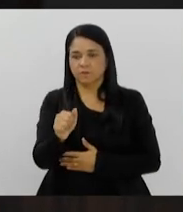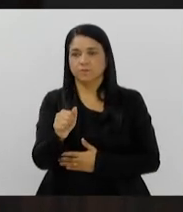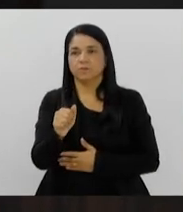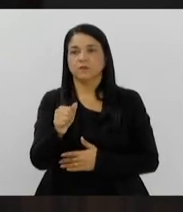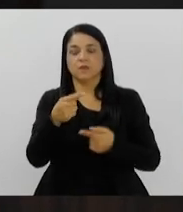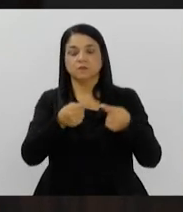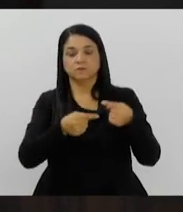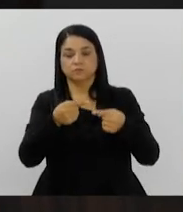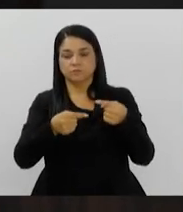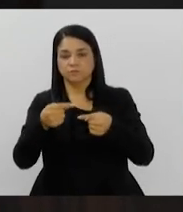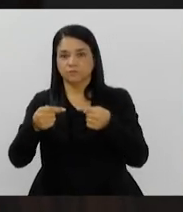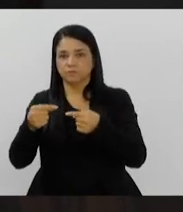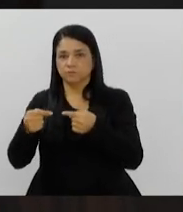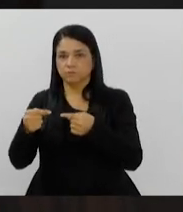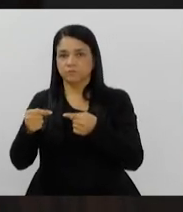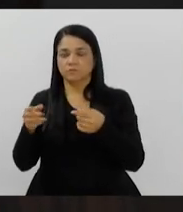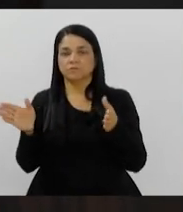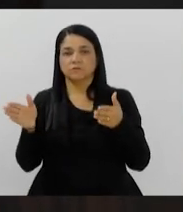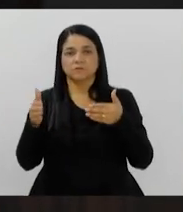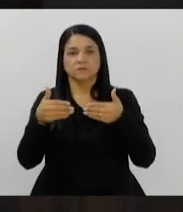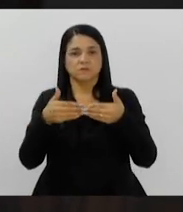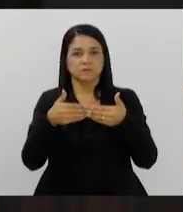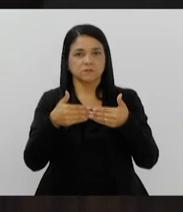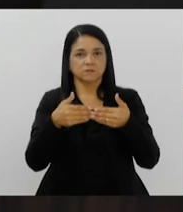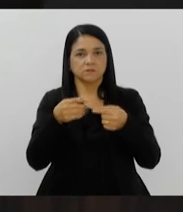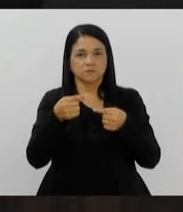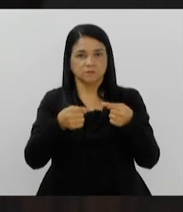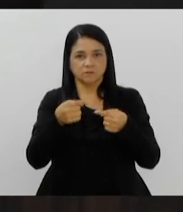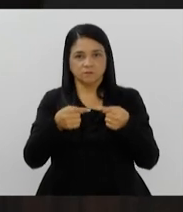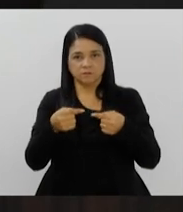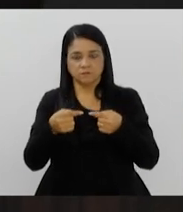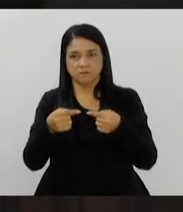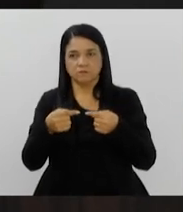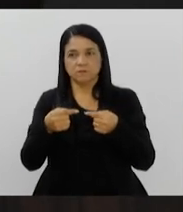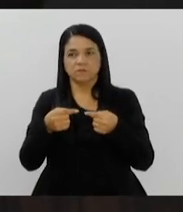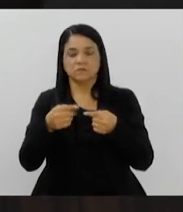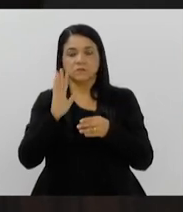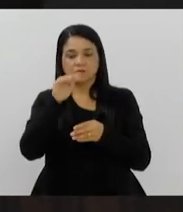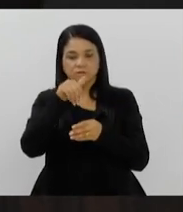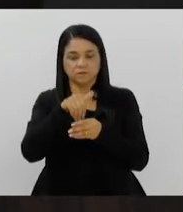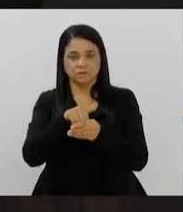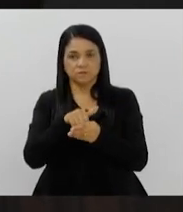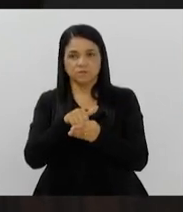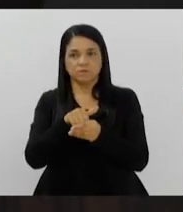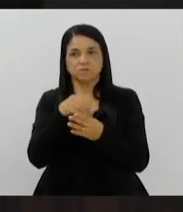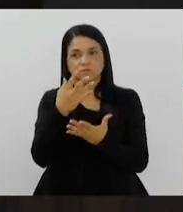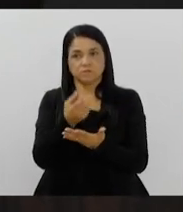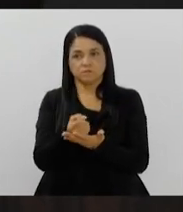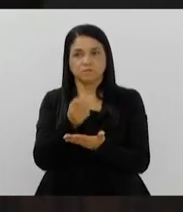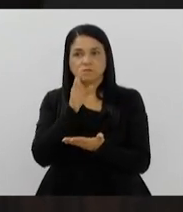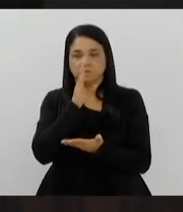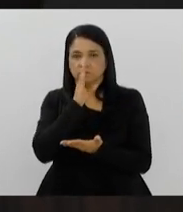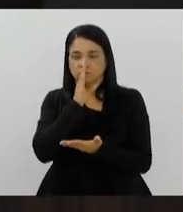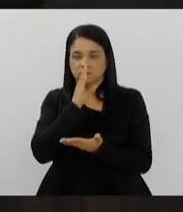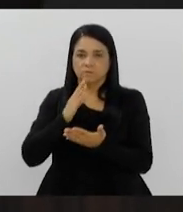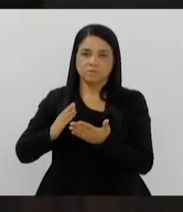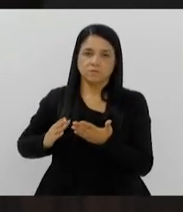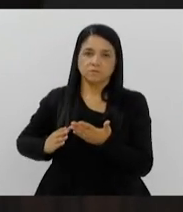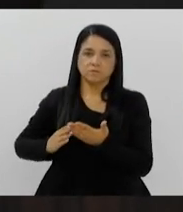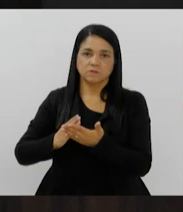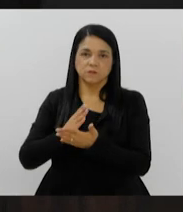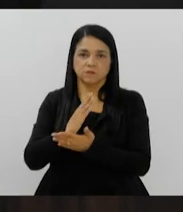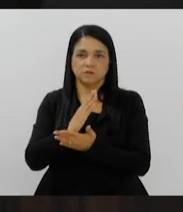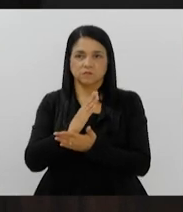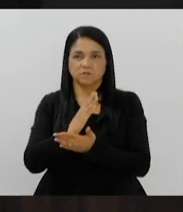Em discussão, não havendo quem queira discutir, encerrada a discussão. Em votação, os senhores que aprovam permaneçam como